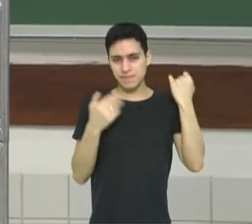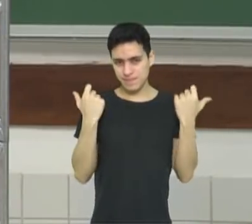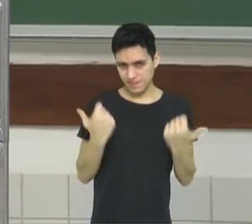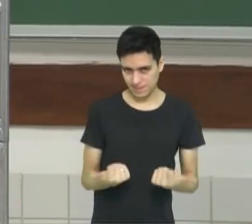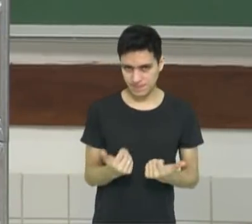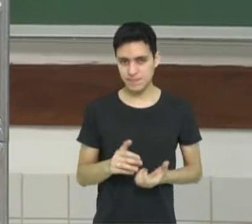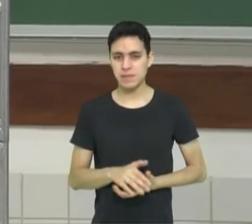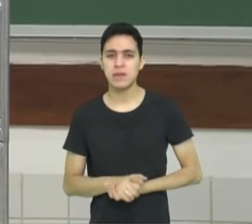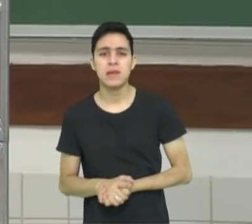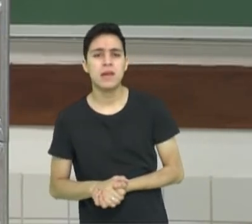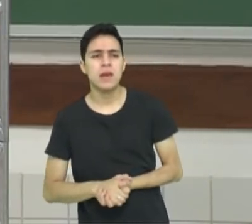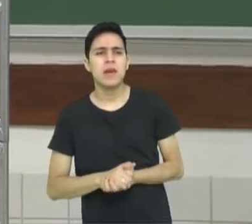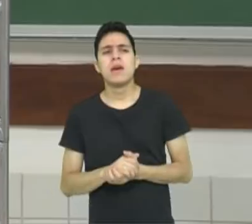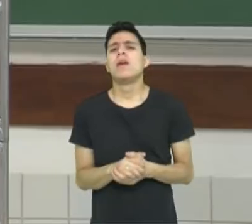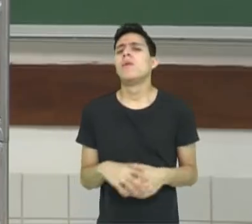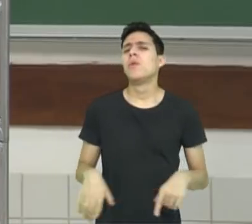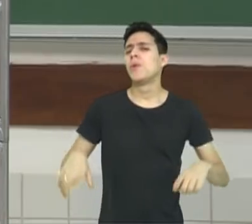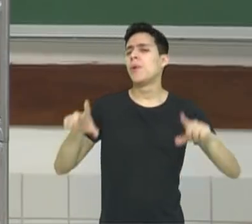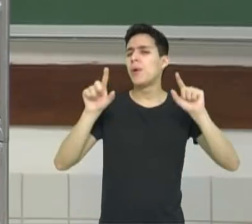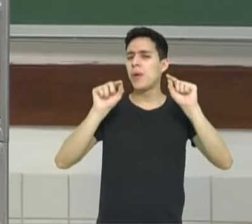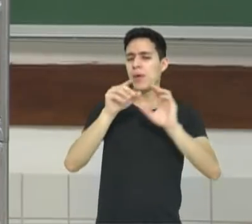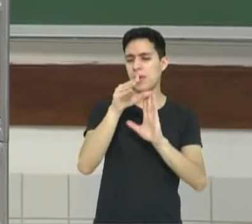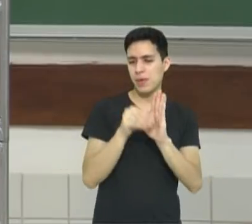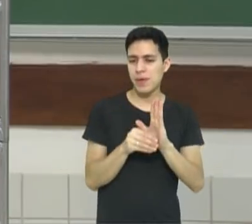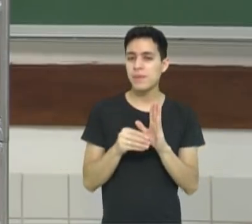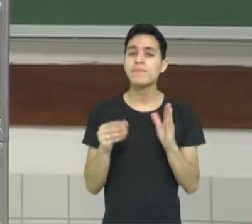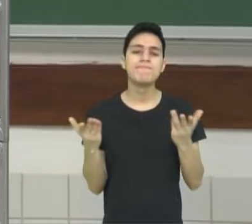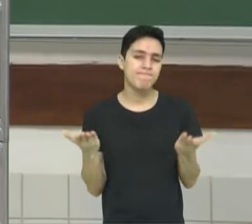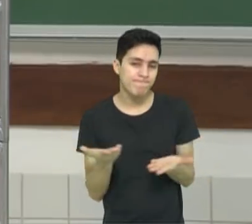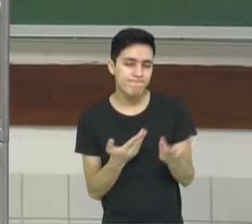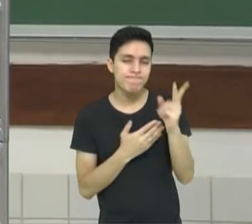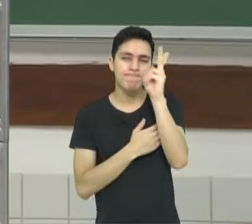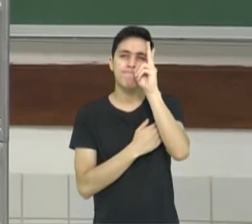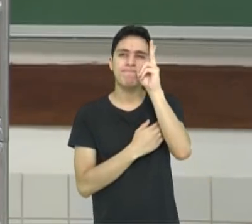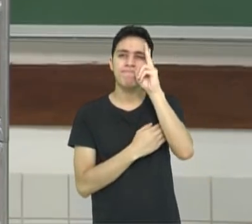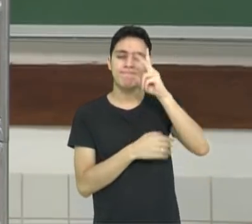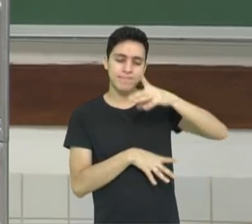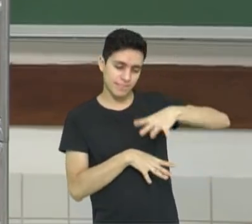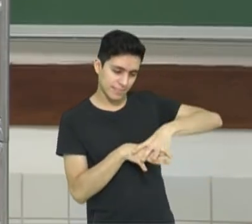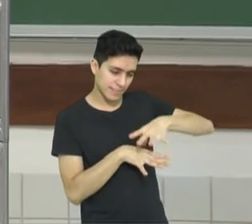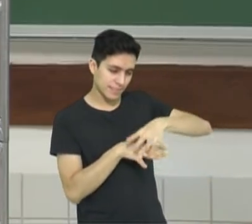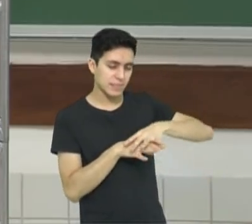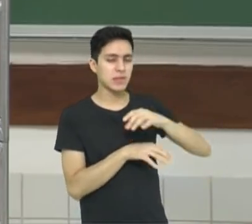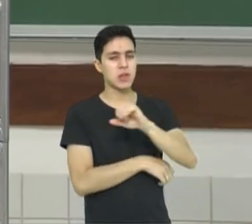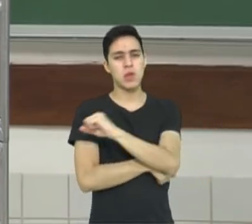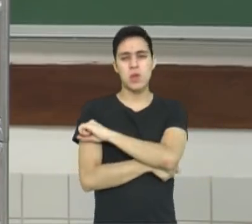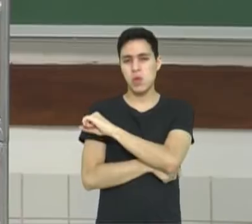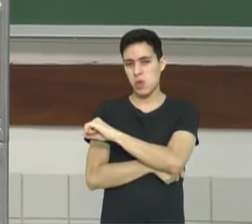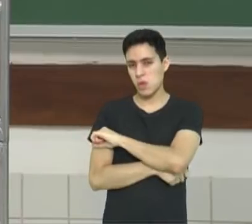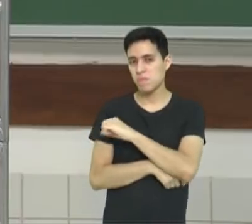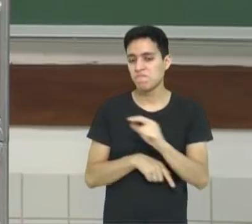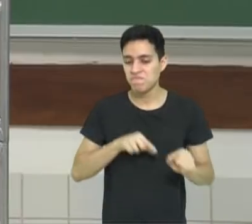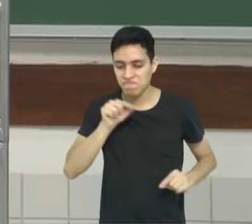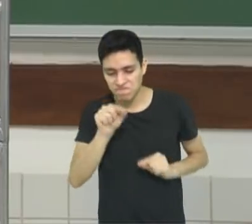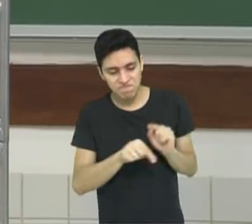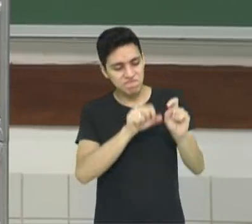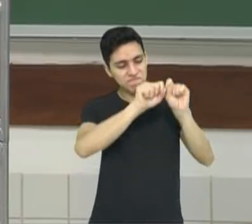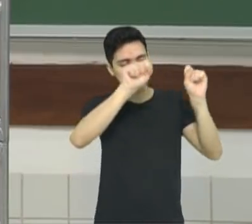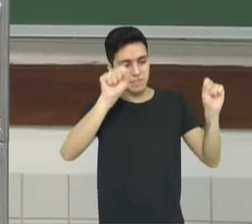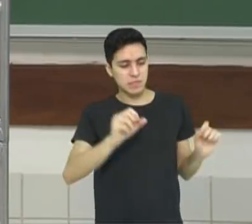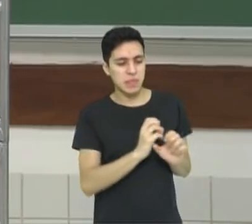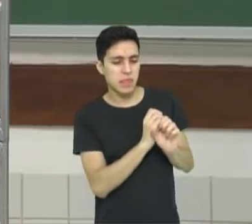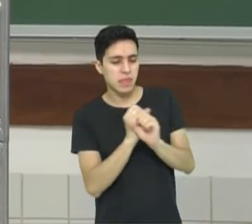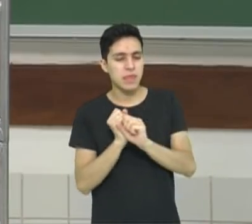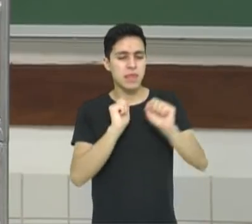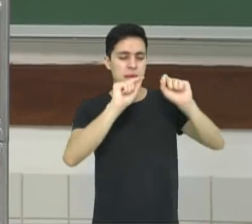bom? O que nós estamos trabalhando? Vamos lá lembrar, matemática, oitavo ano, sistemas de